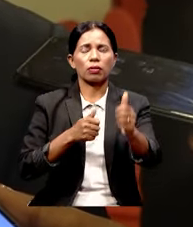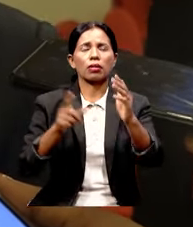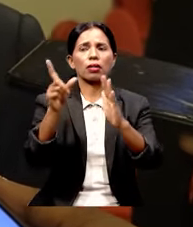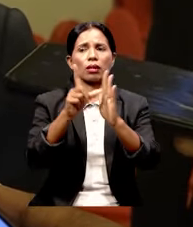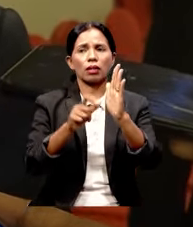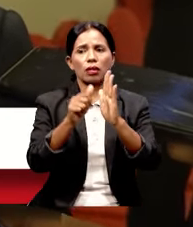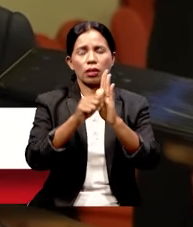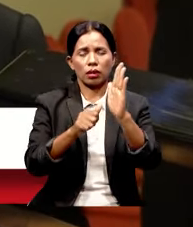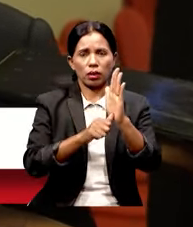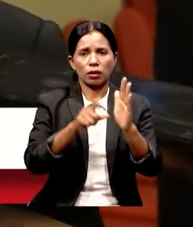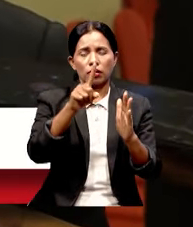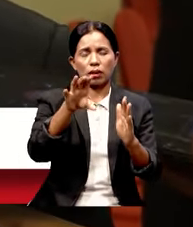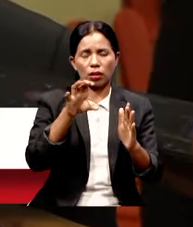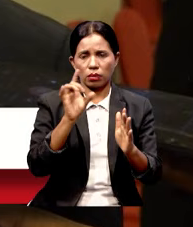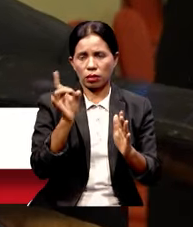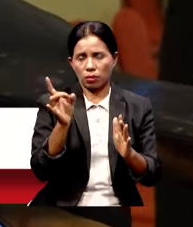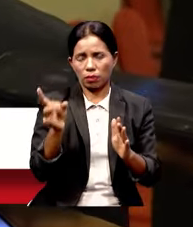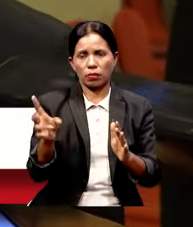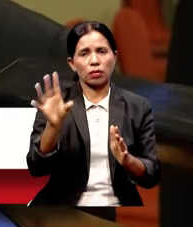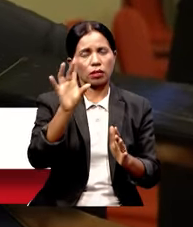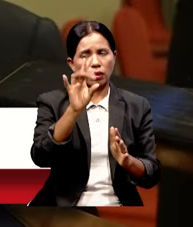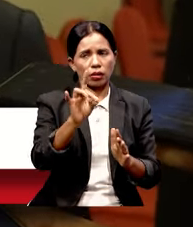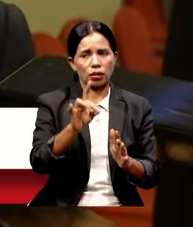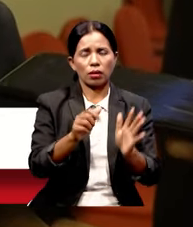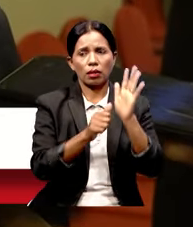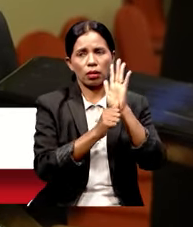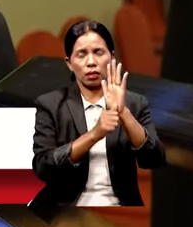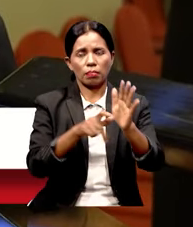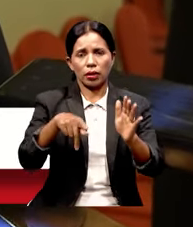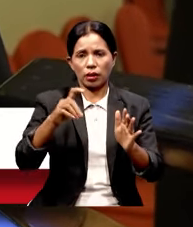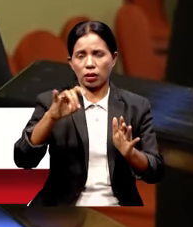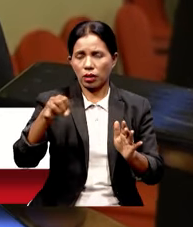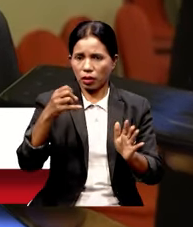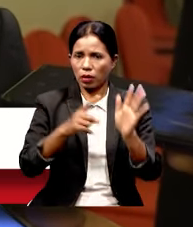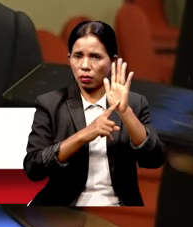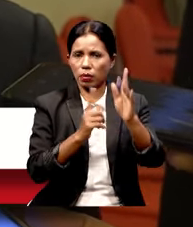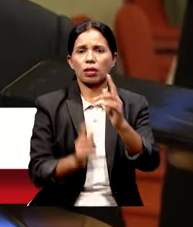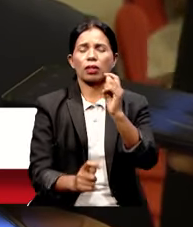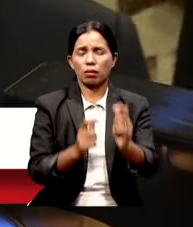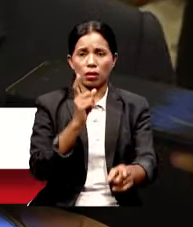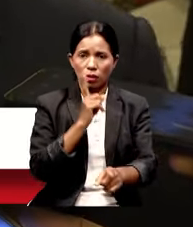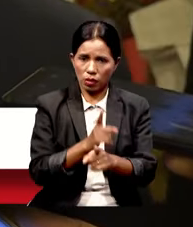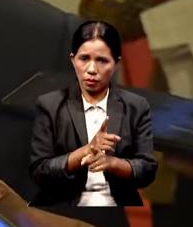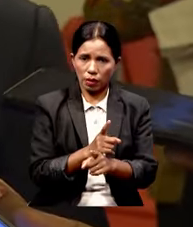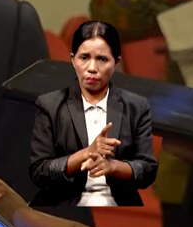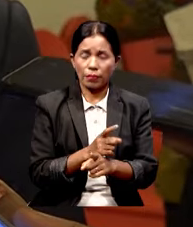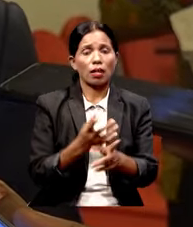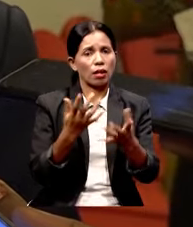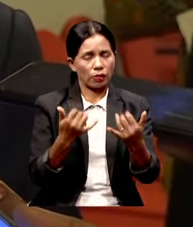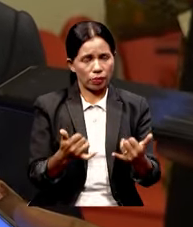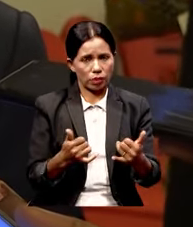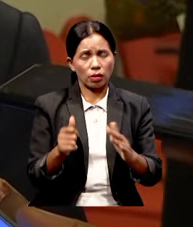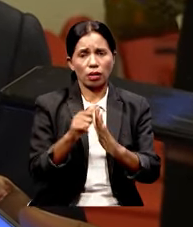artigo 128. 128 né, provedor atoba e tribunal. Logo lá, agora.